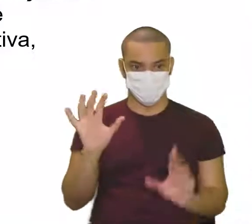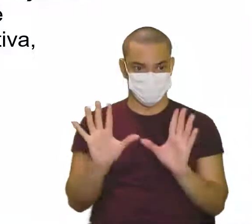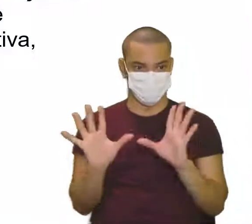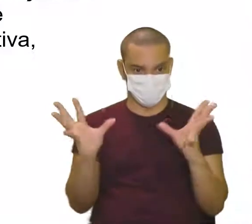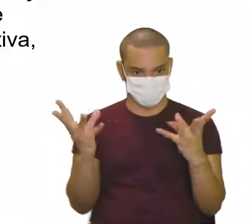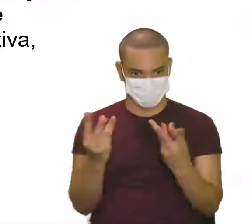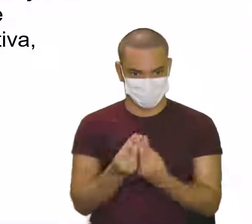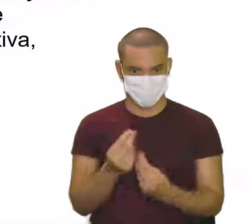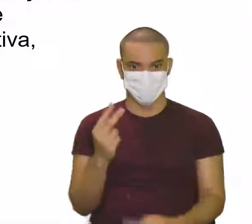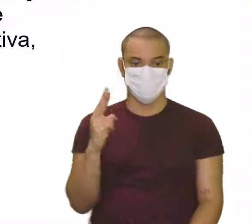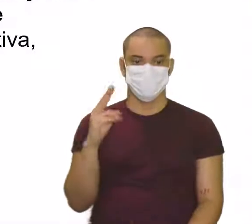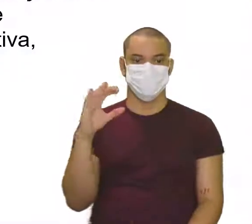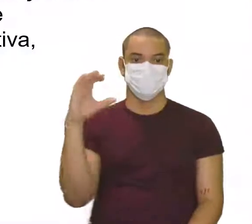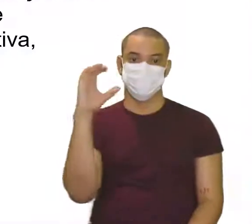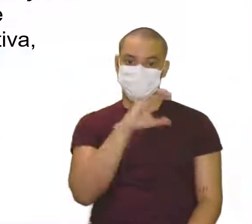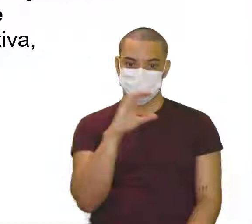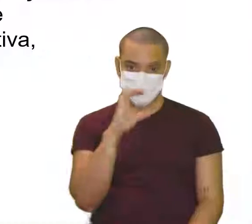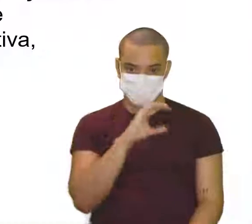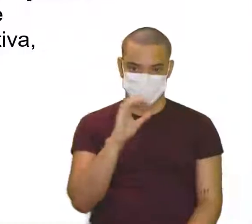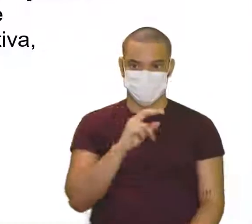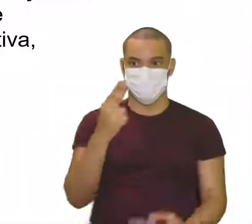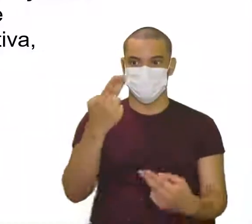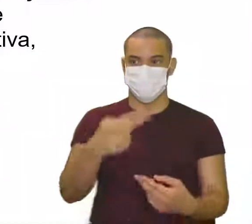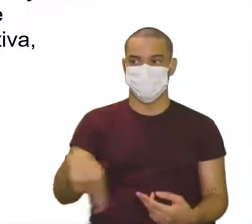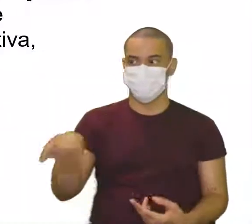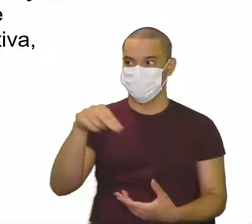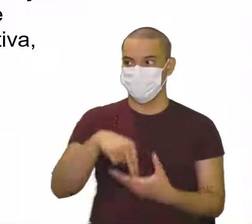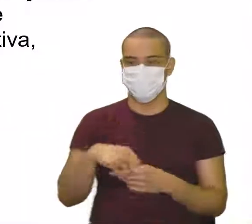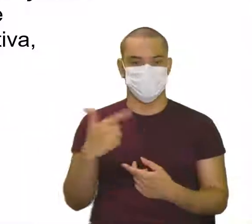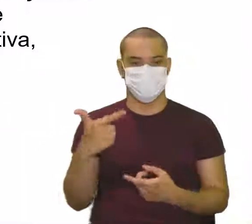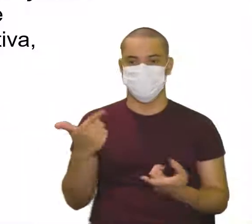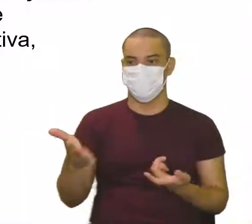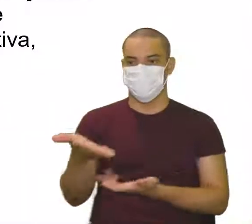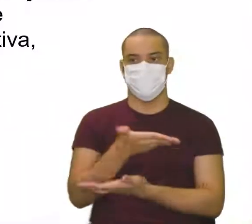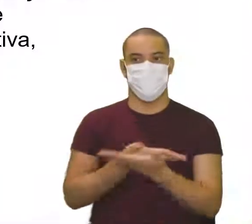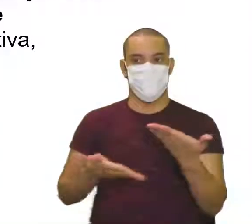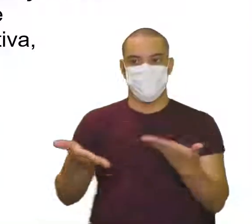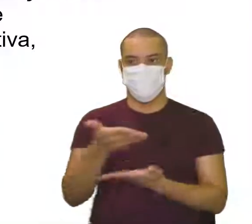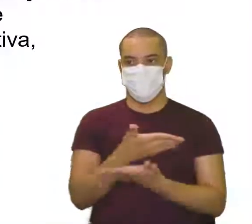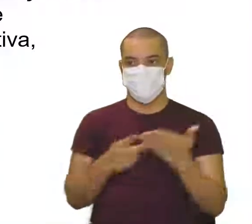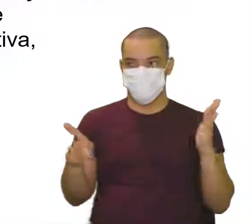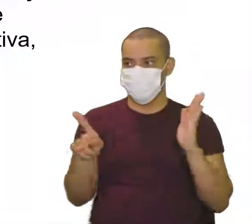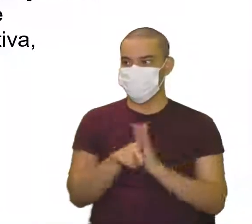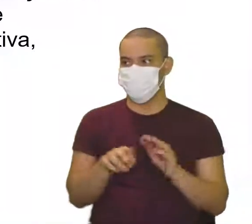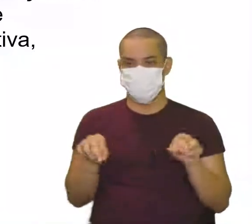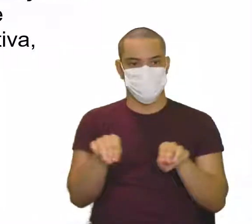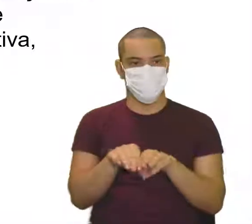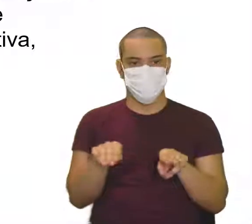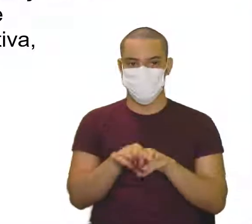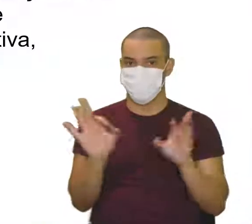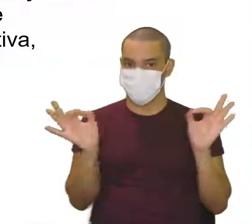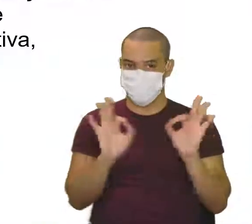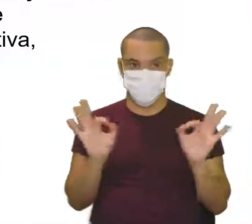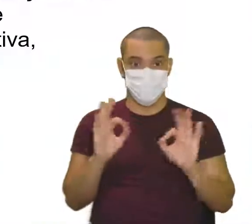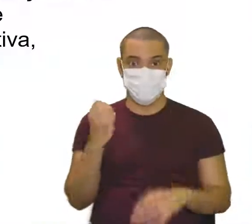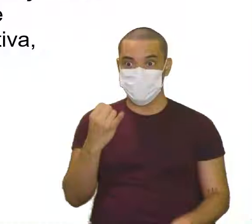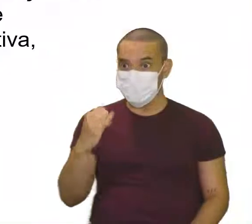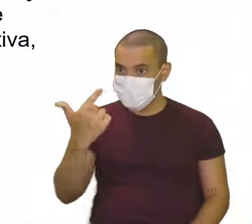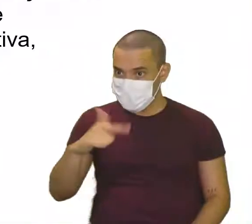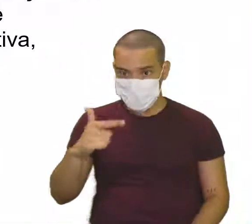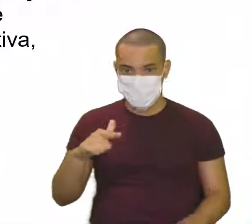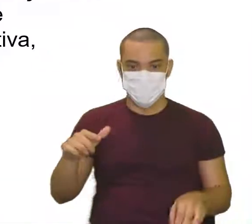Partícula com velocidade nula não interage com campo magnético. Se eu não tenho